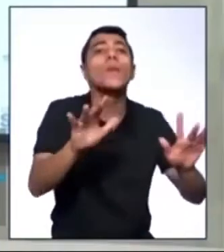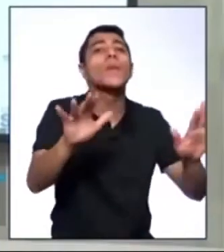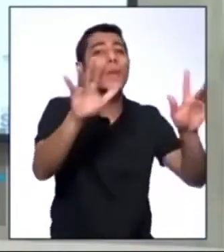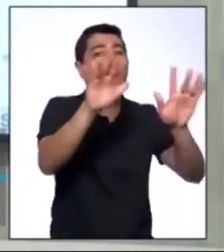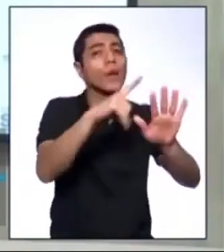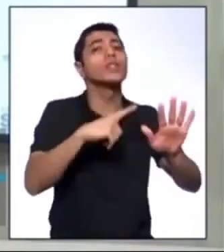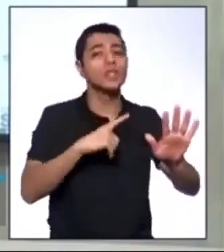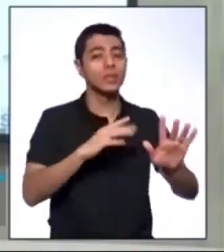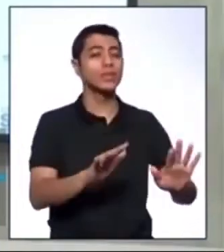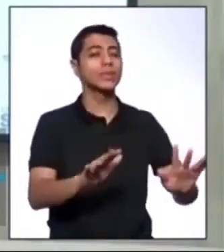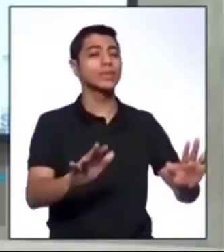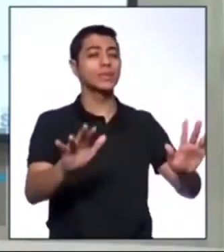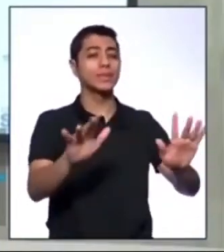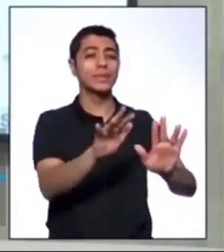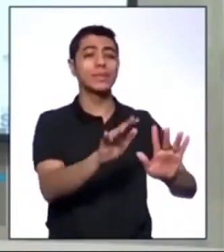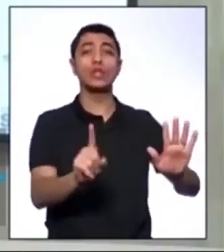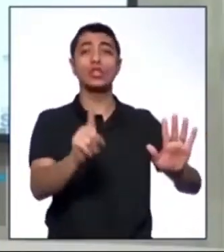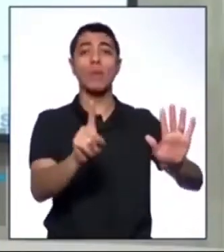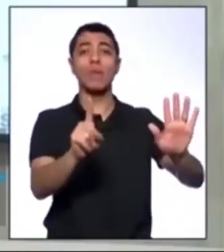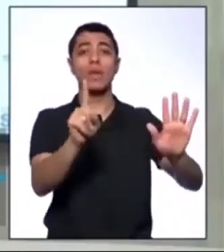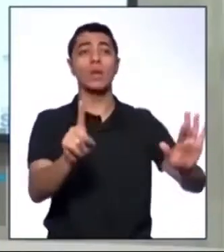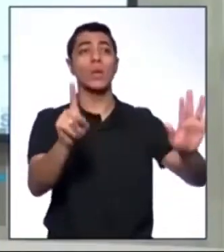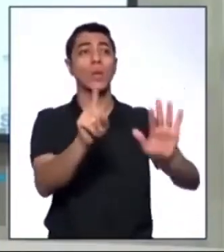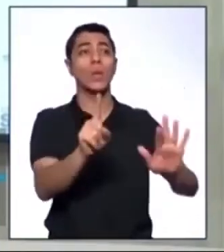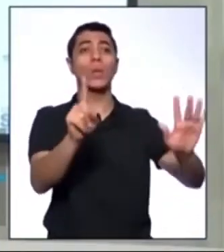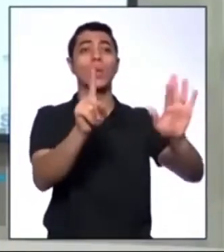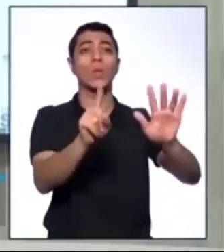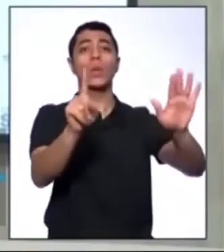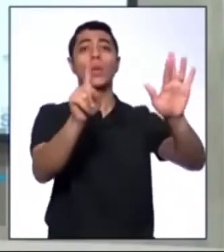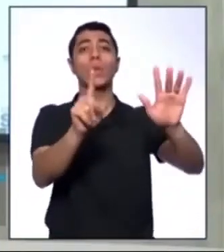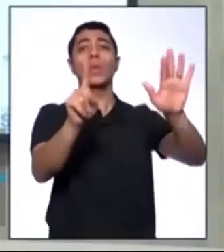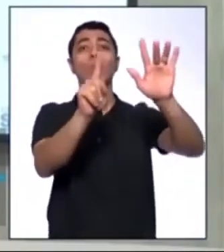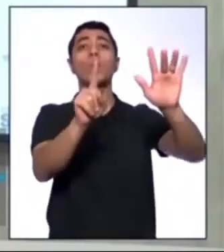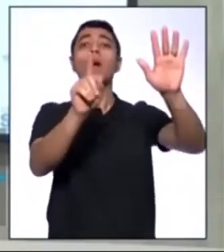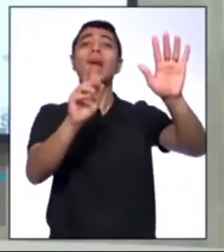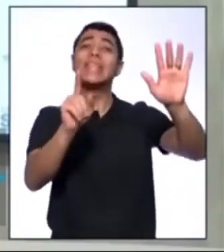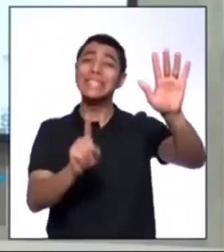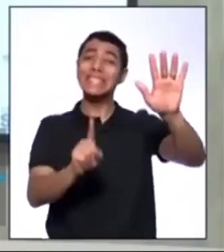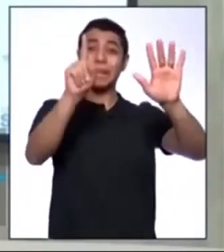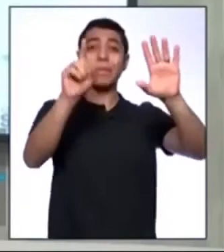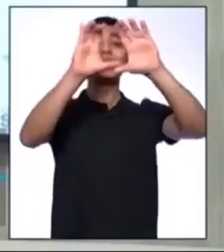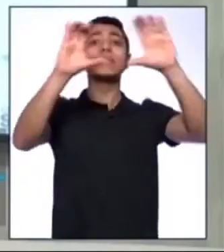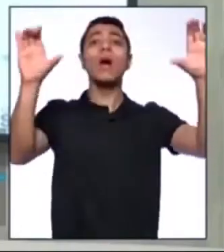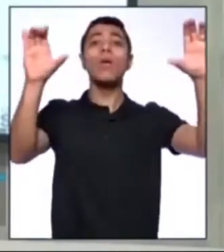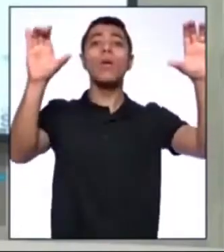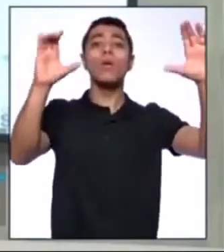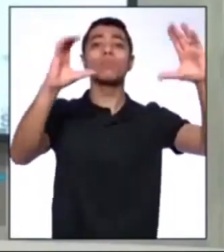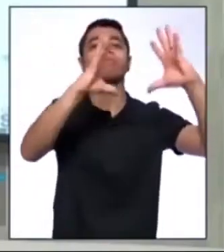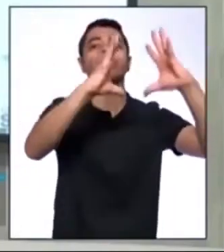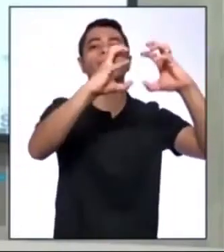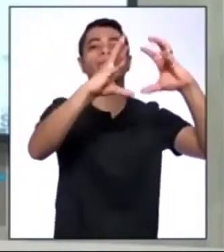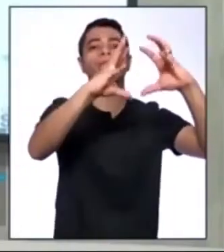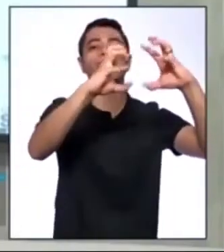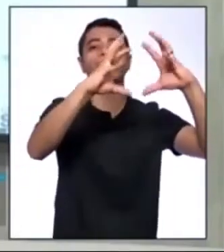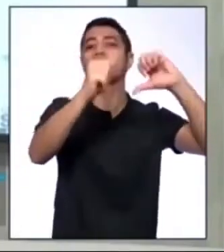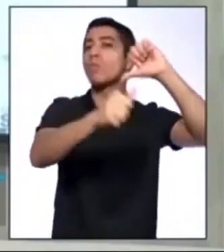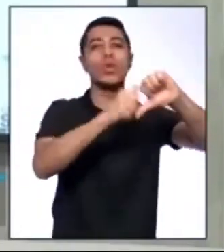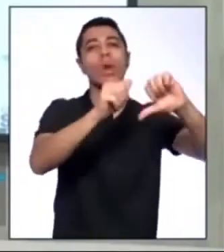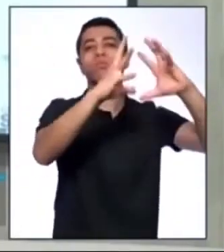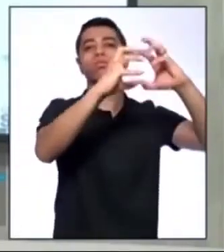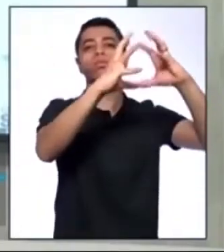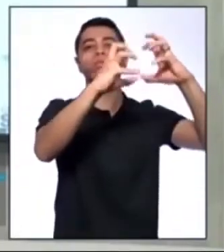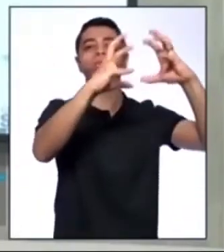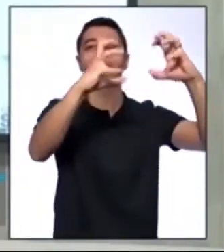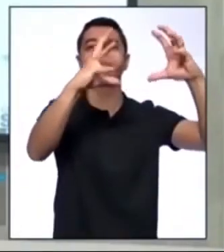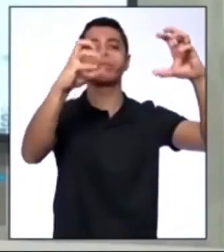resfria, condensa e gera chuva. Então, se vocês me perguntarem, em relação aos tipos de chuva, em